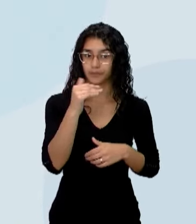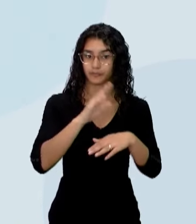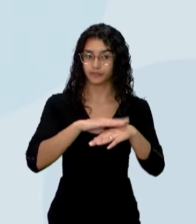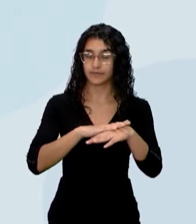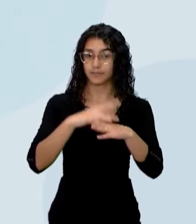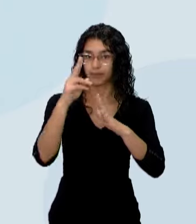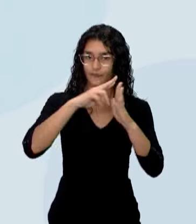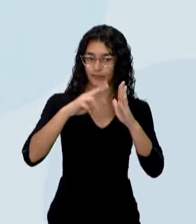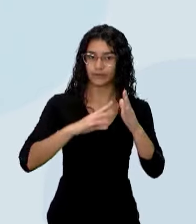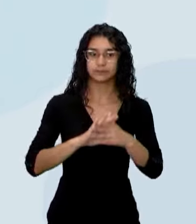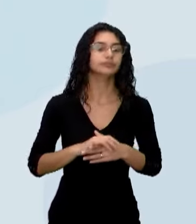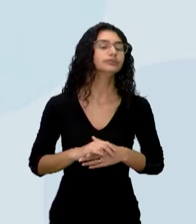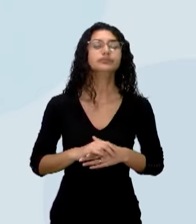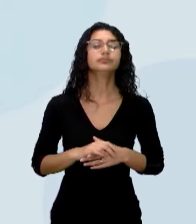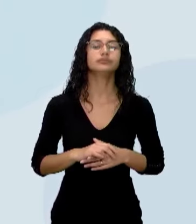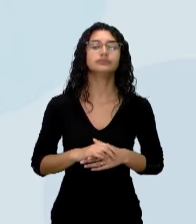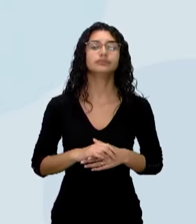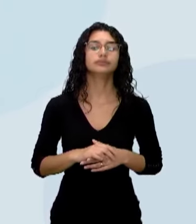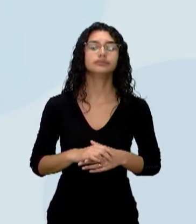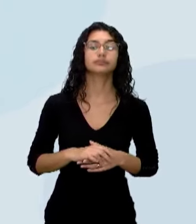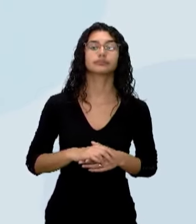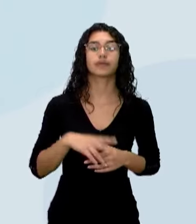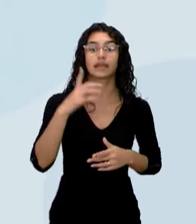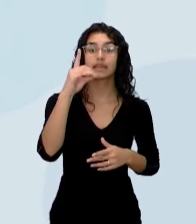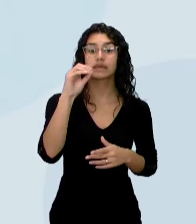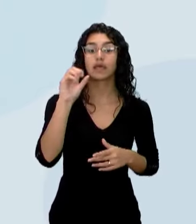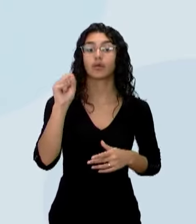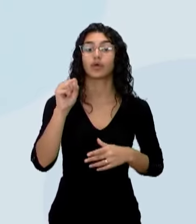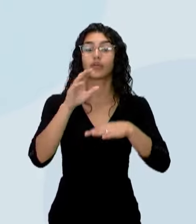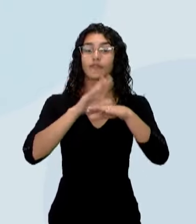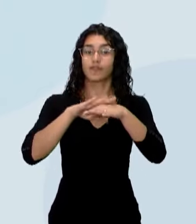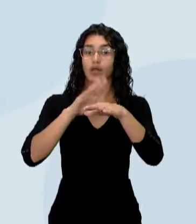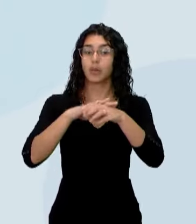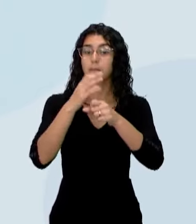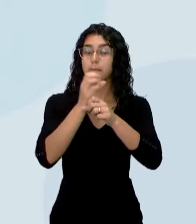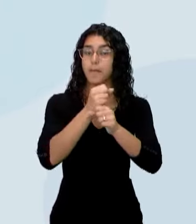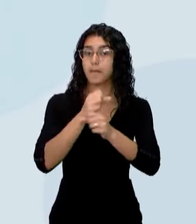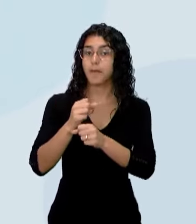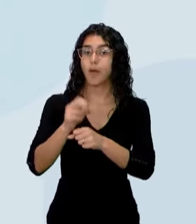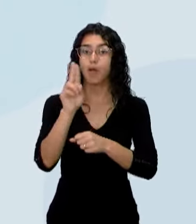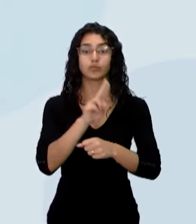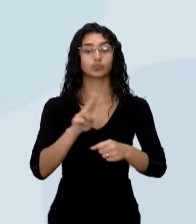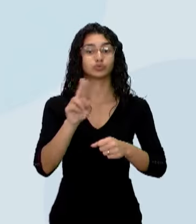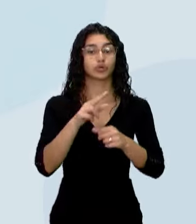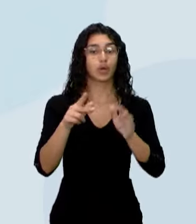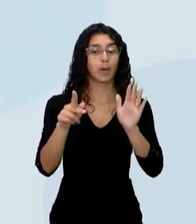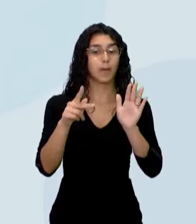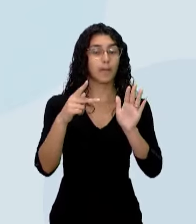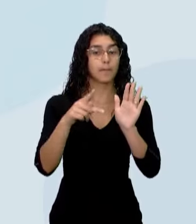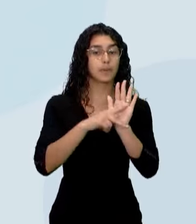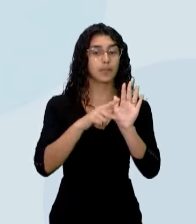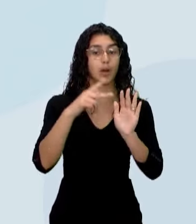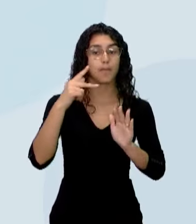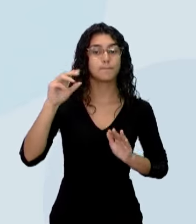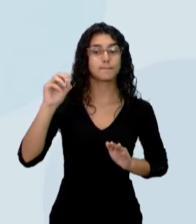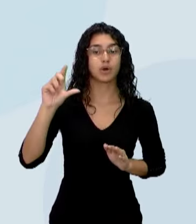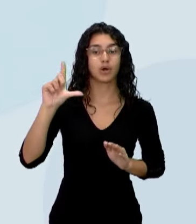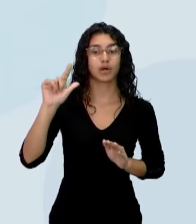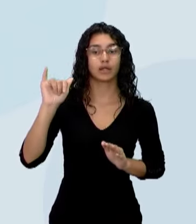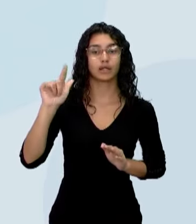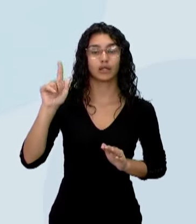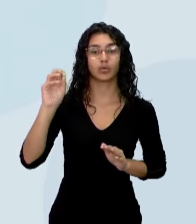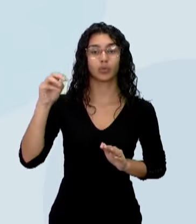ler para você, Vivi, ó. Bora. D8. Resolver problema utilizando propriedades dos polígonos.